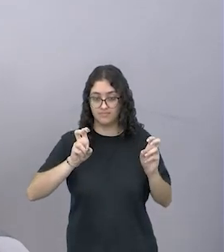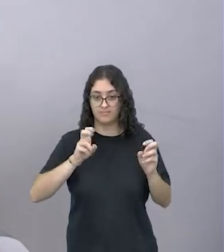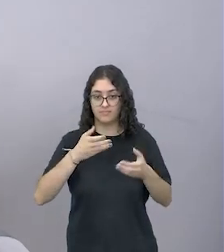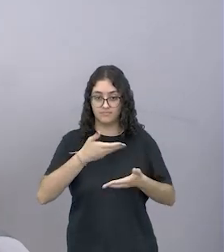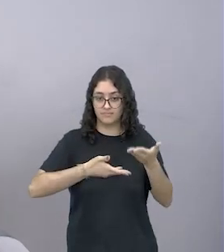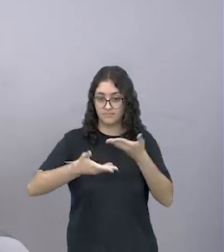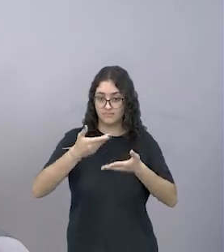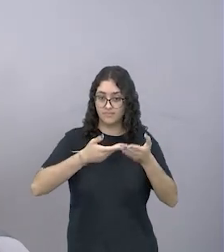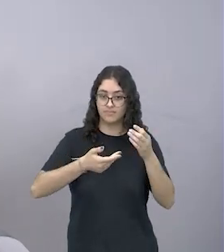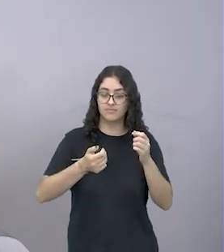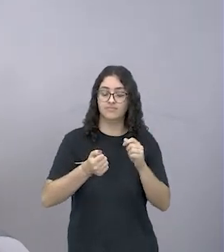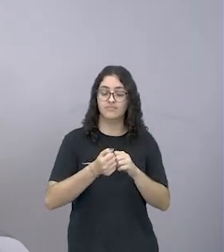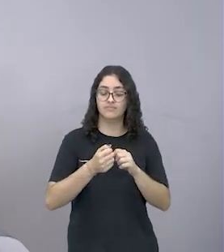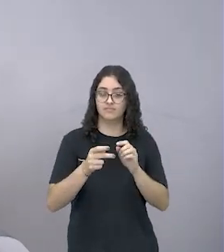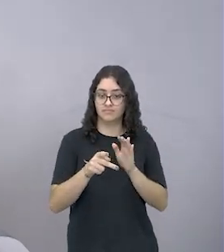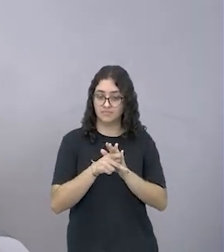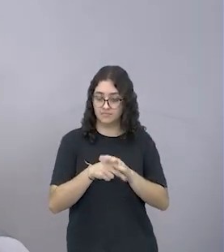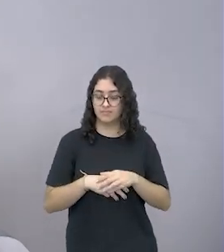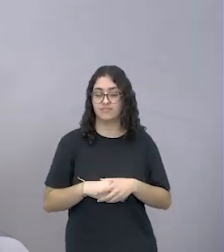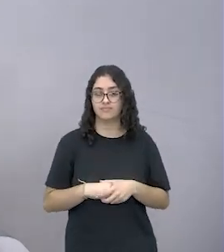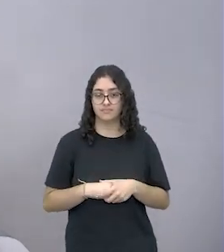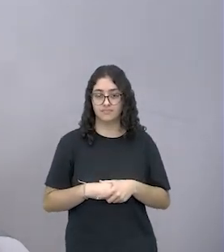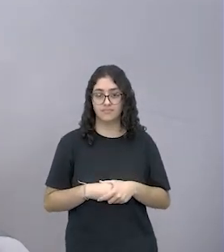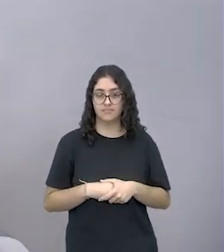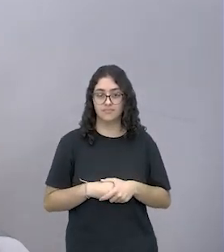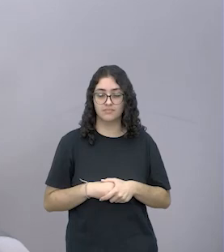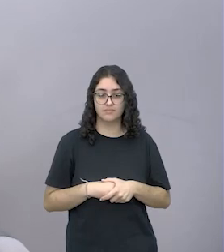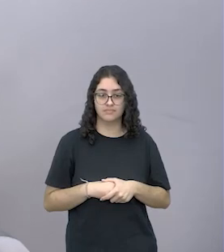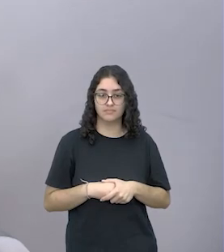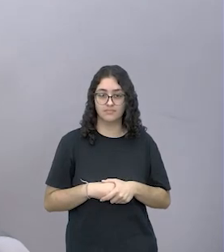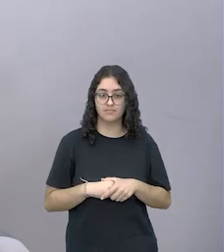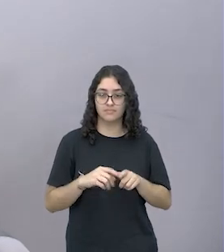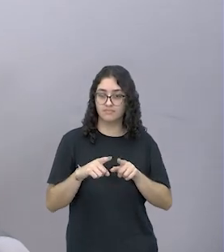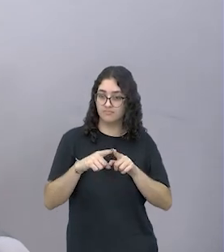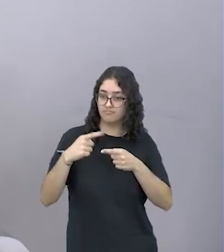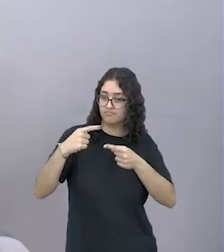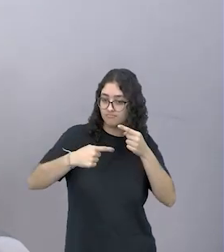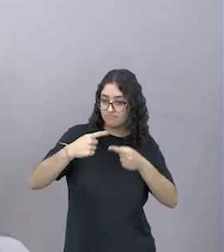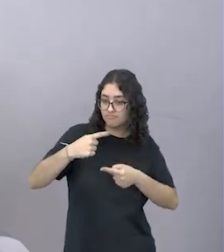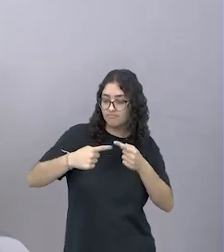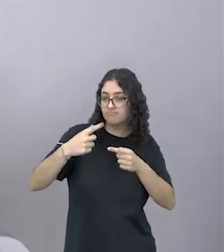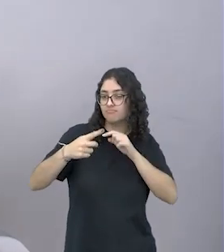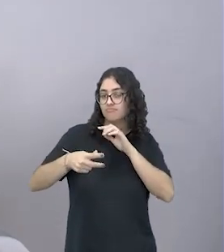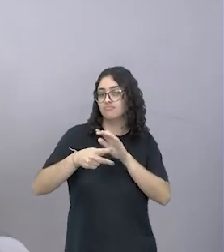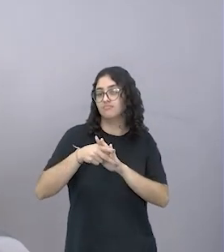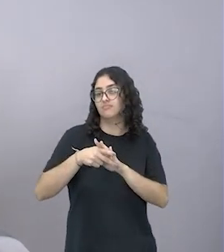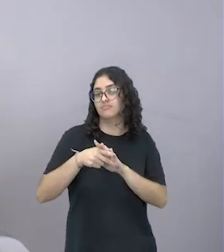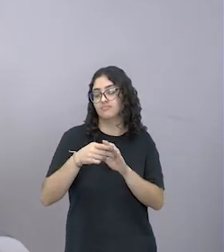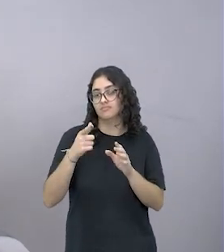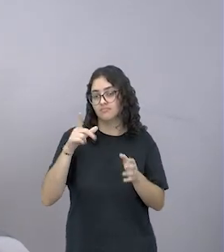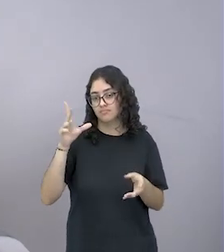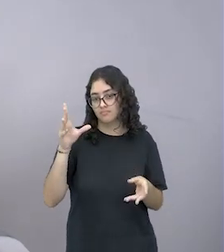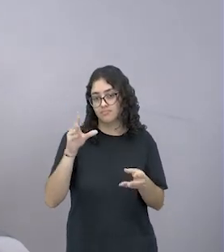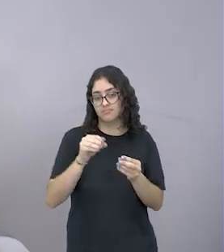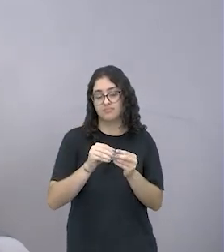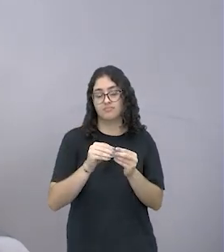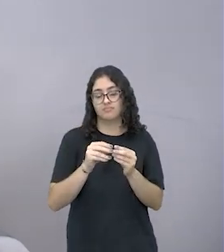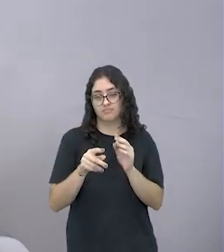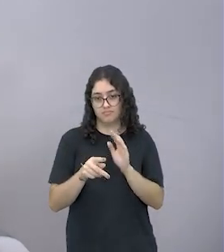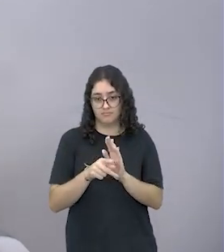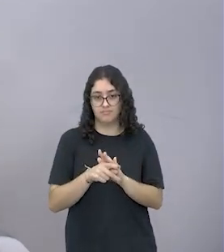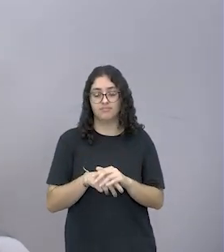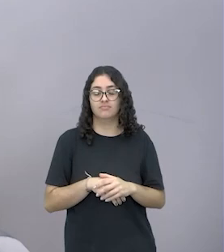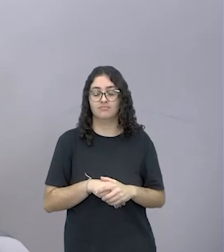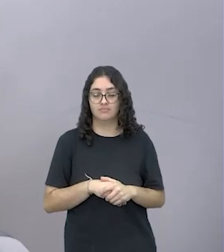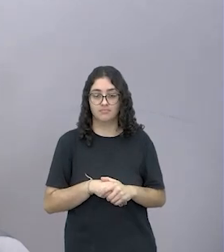conversar um pouquinho sobre essa parte, né? E falando dessa discussão e colocamos mais um resumo aí do Perstruction.